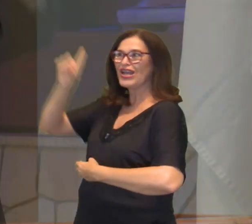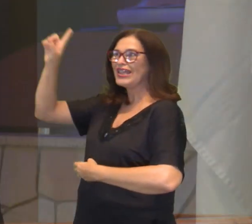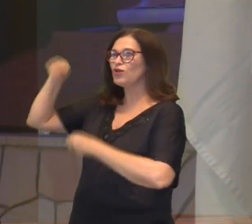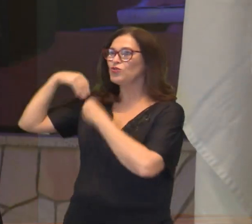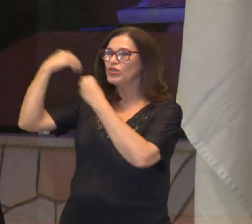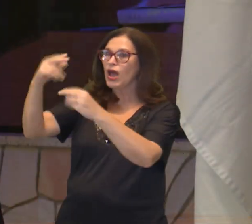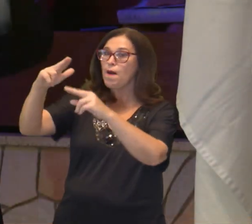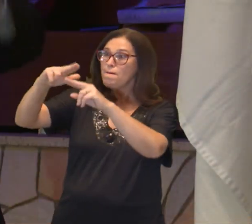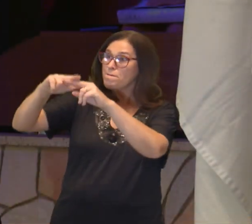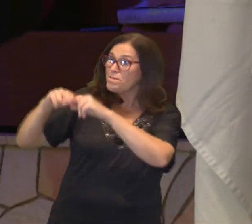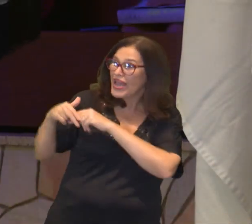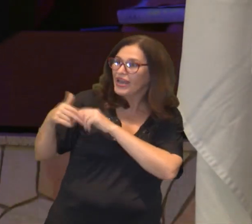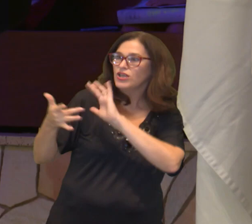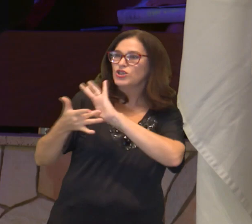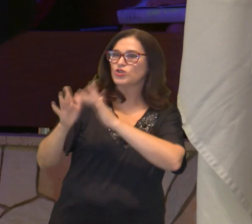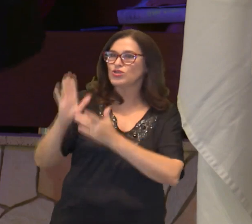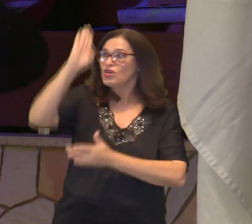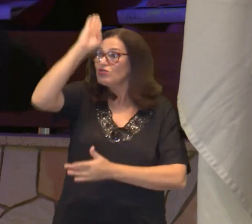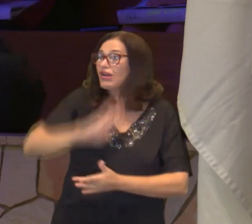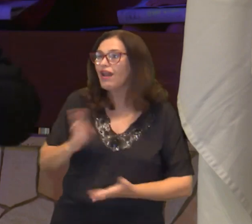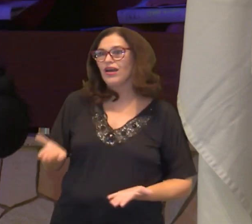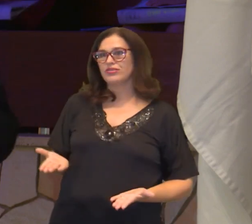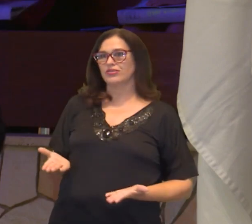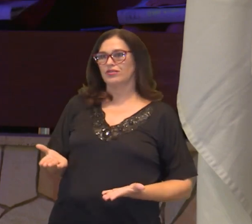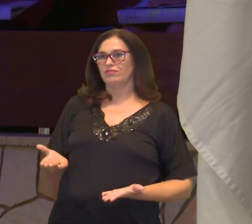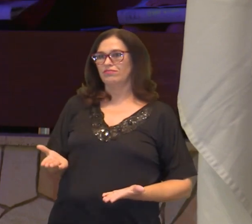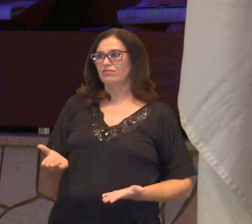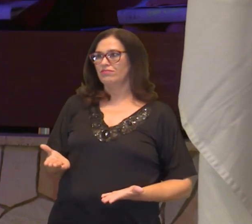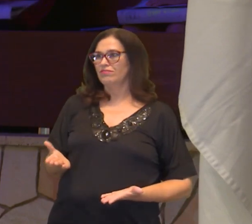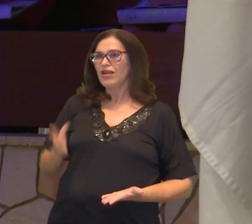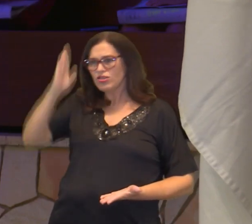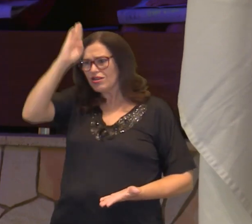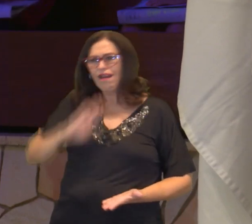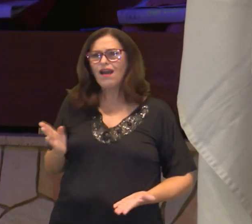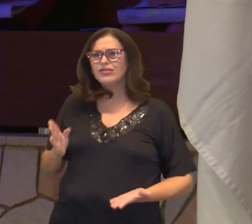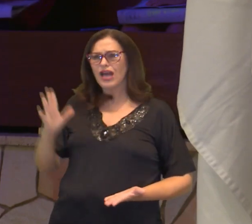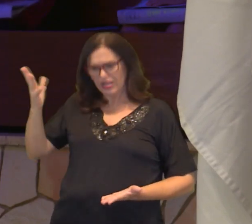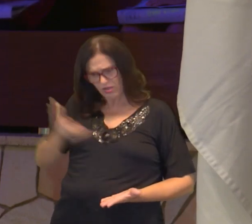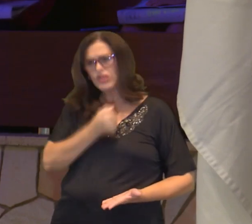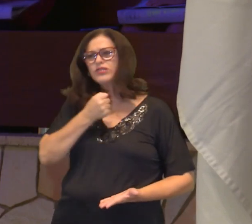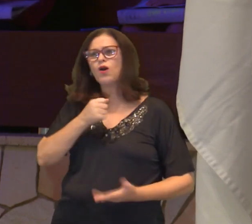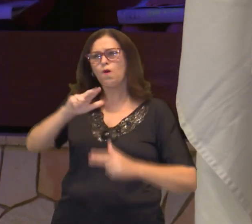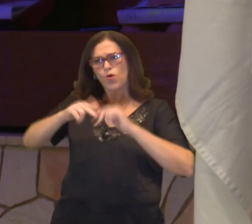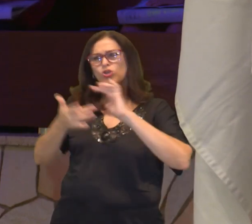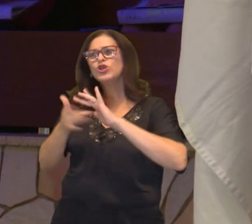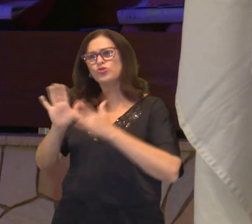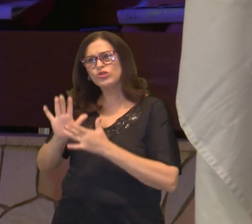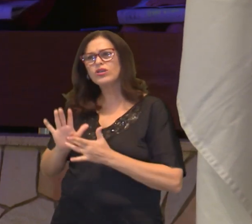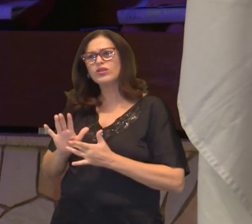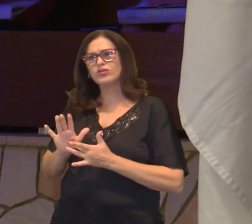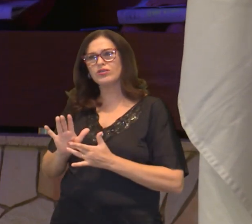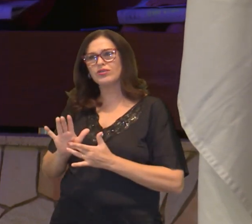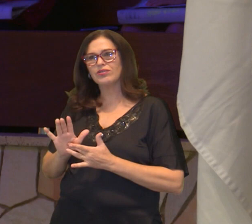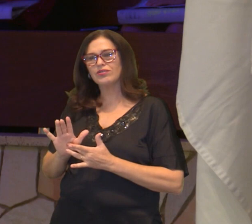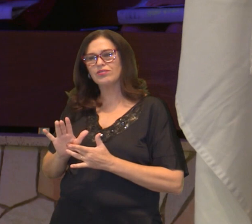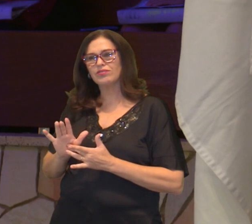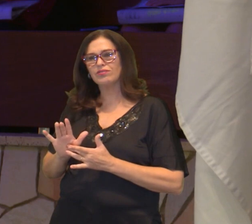dá gratuitamente. A salvação é de